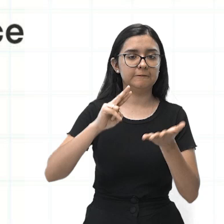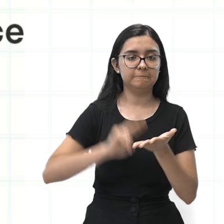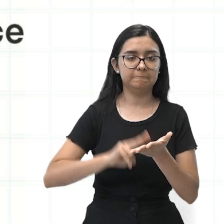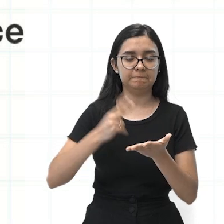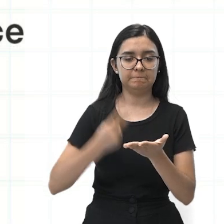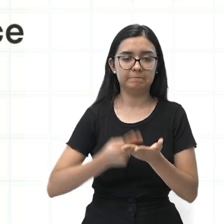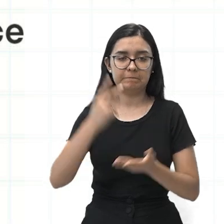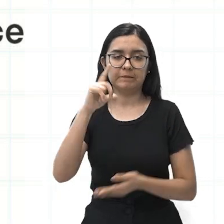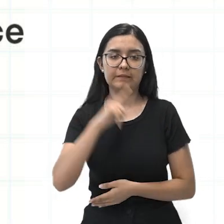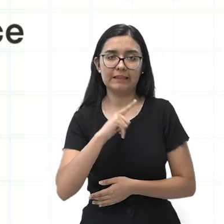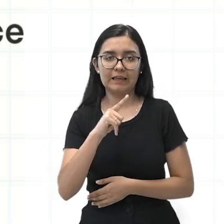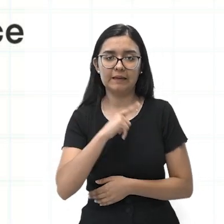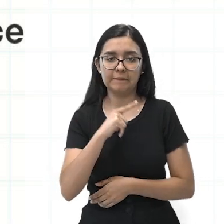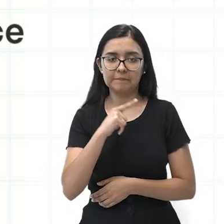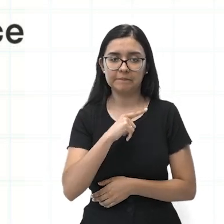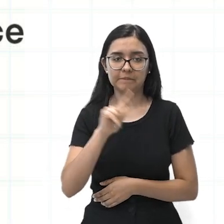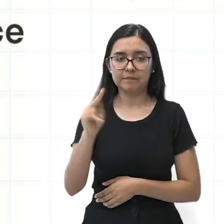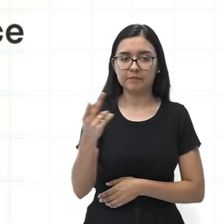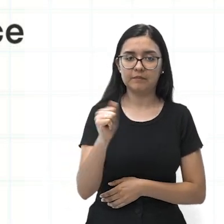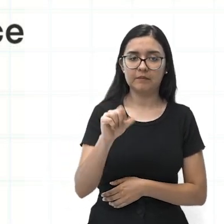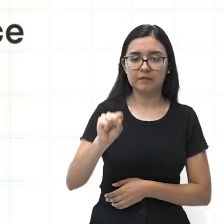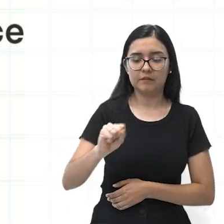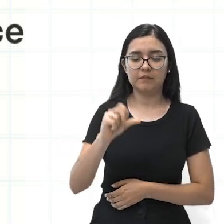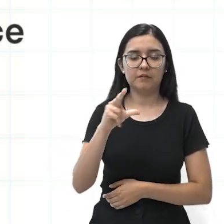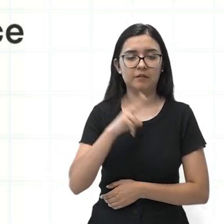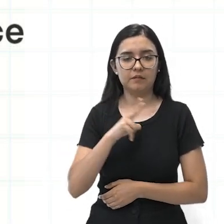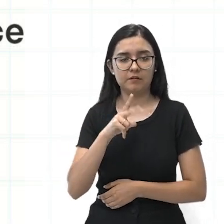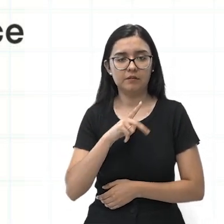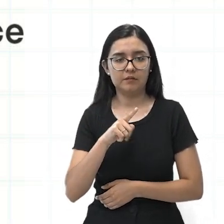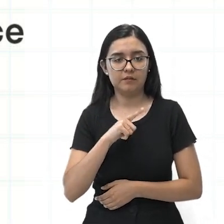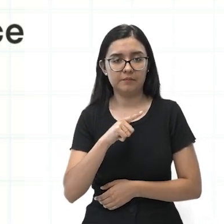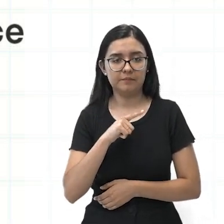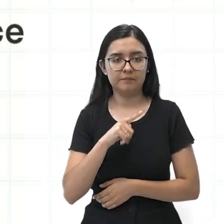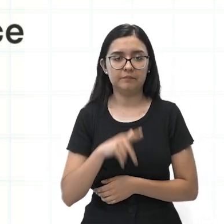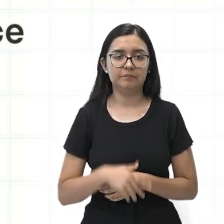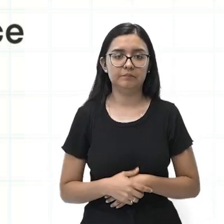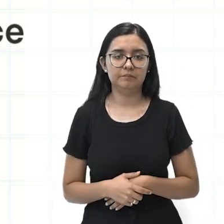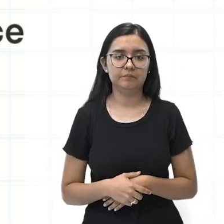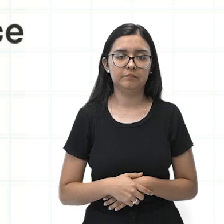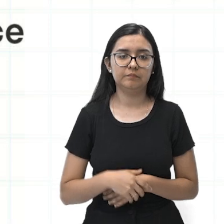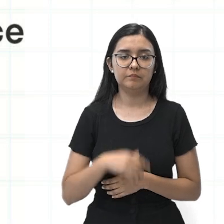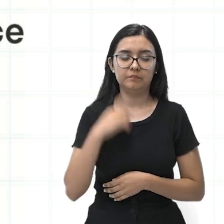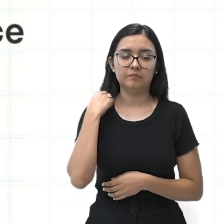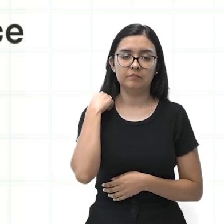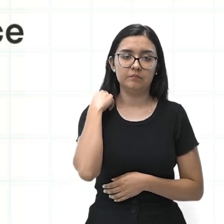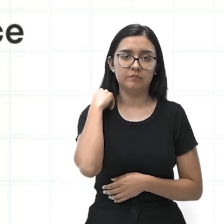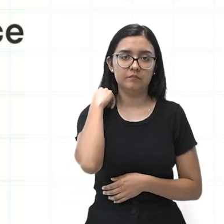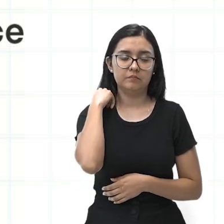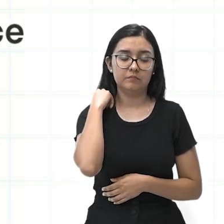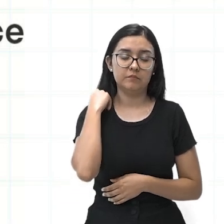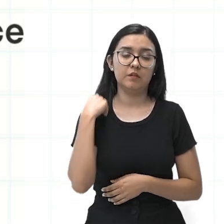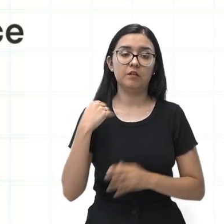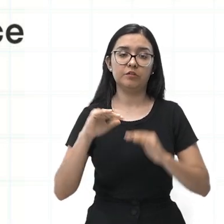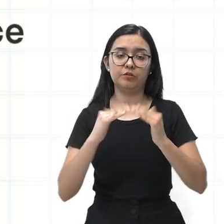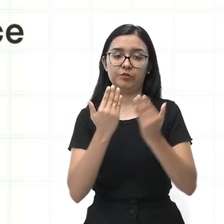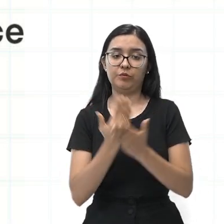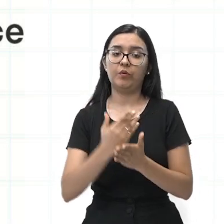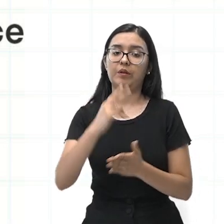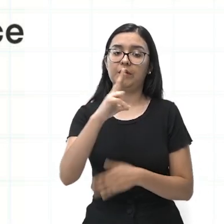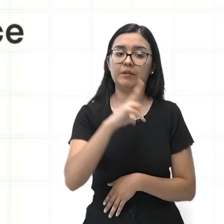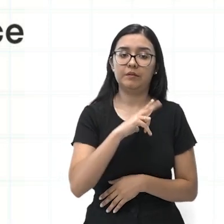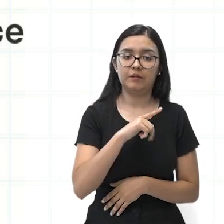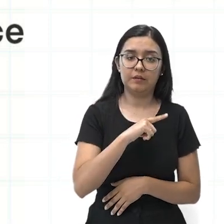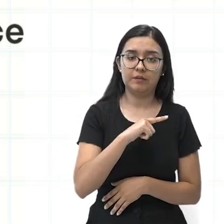has significa ter, né? O verbo ter aqui, portanto, vai ser tem. Então, a escola tem, né? It has a